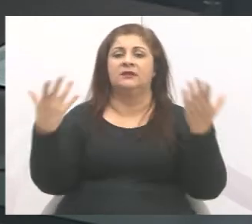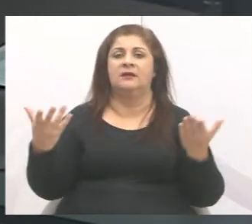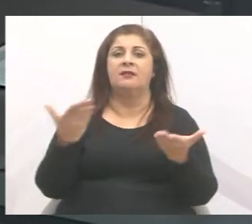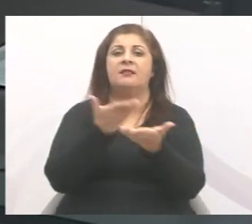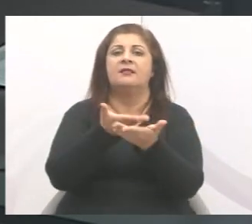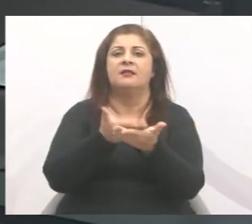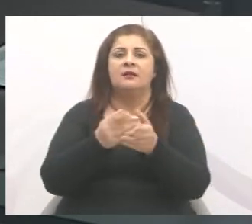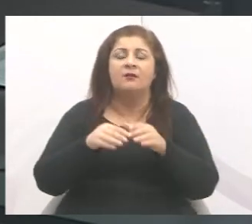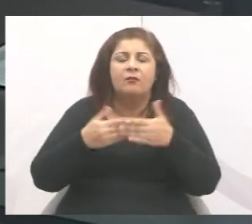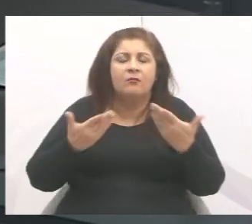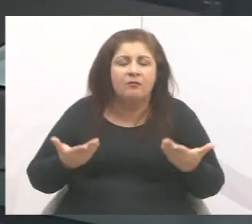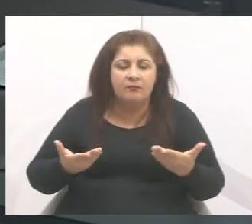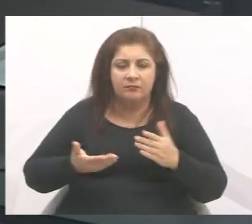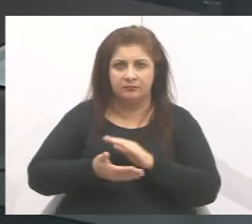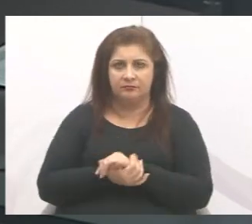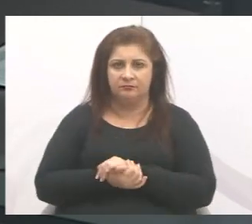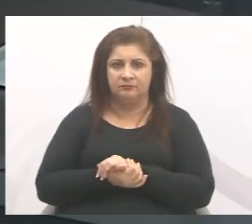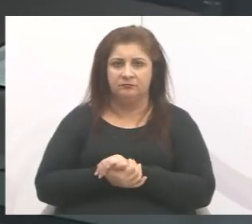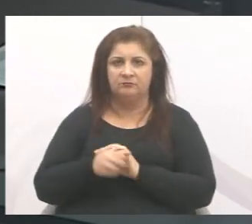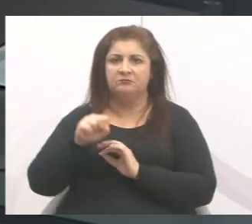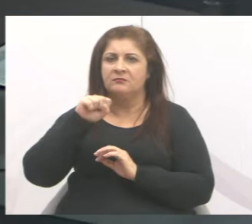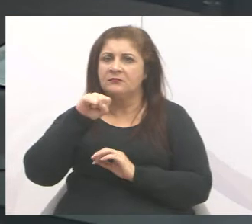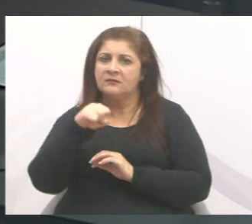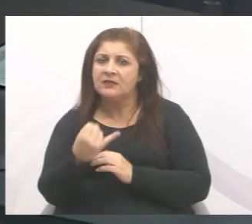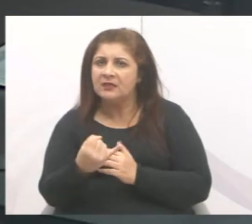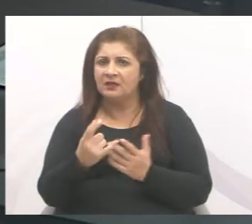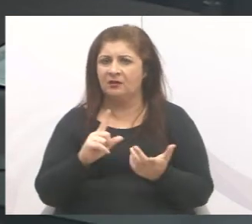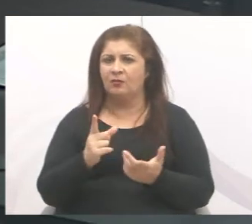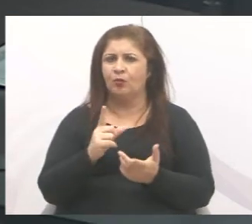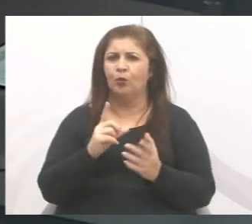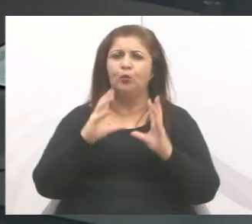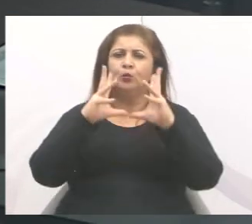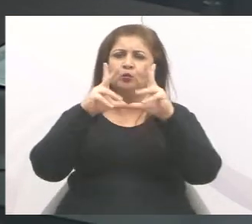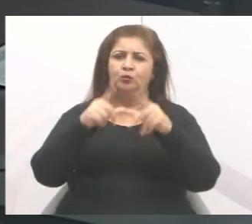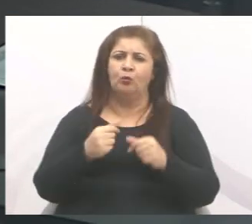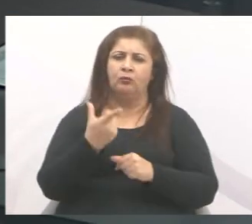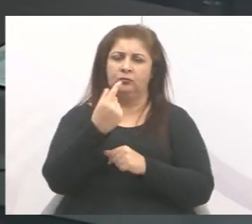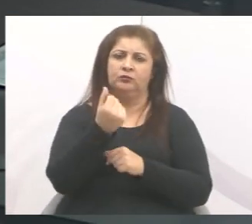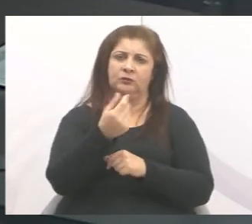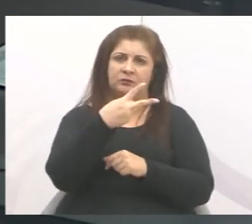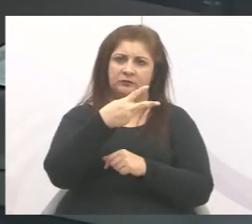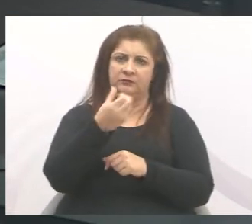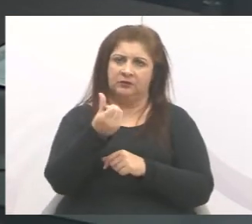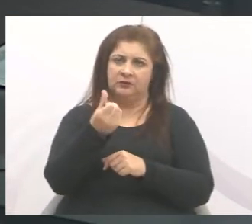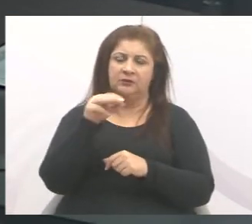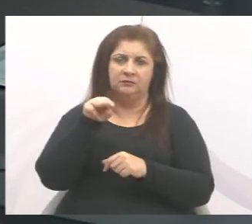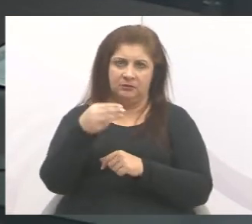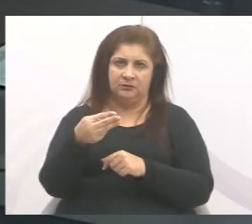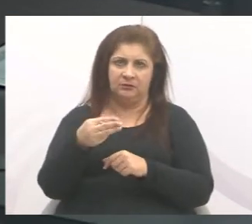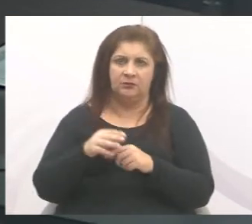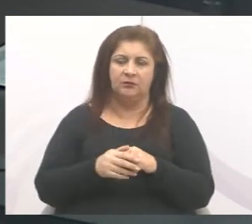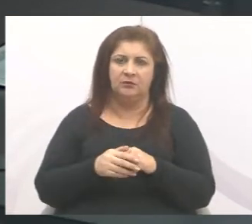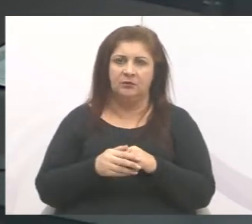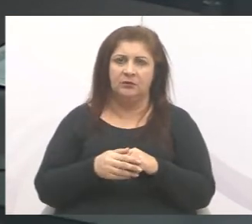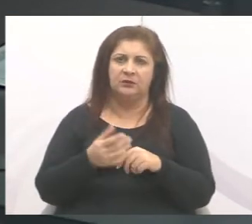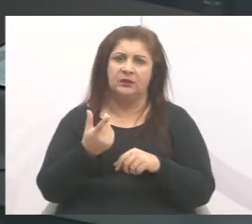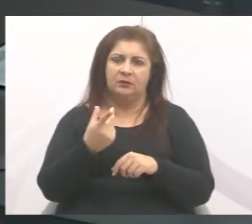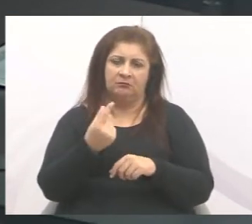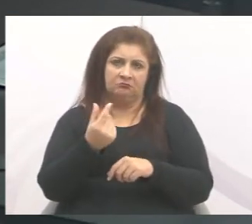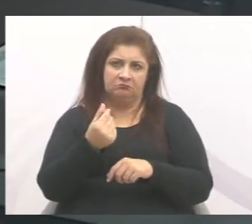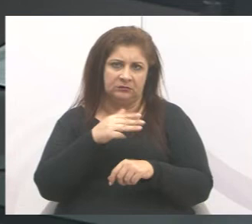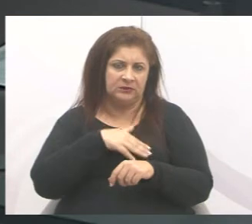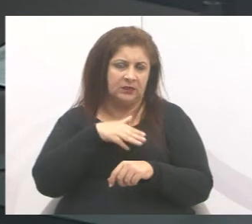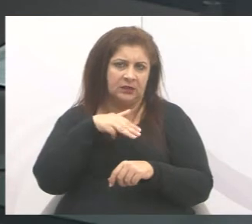ensino nessas residências. Então, se não todo esse recurso de 26 milhões ser transformado em abono ou